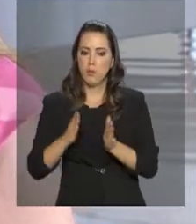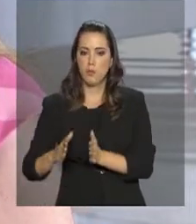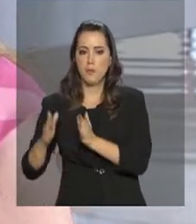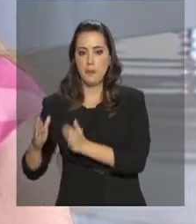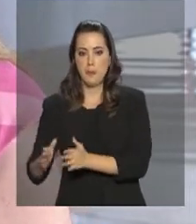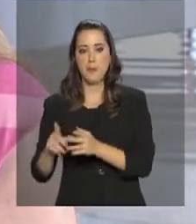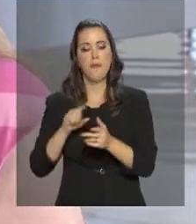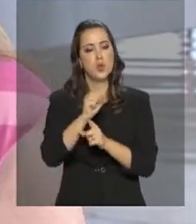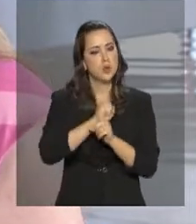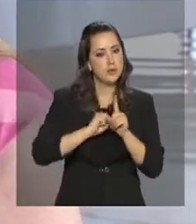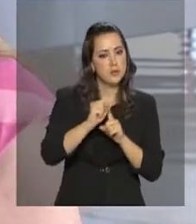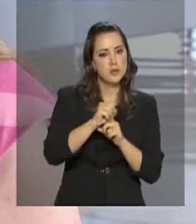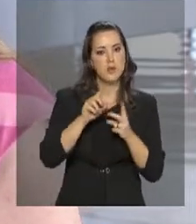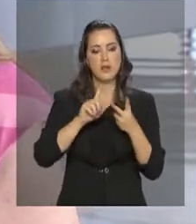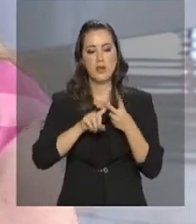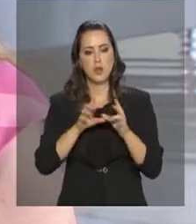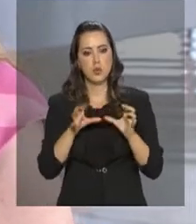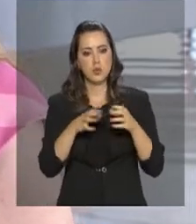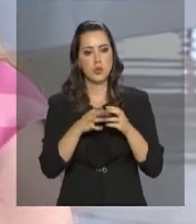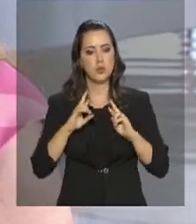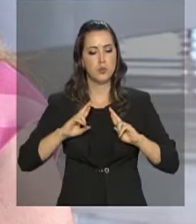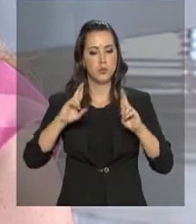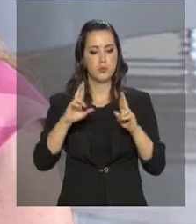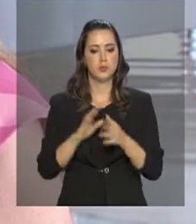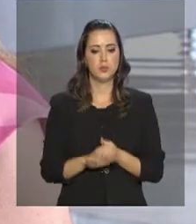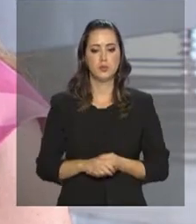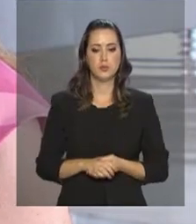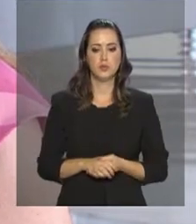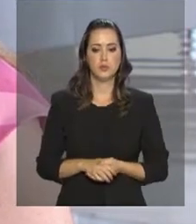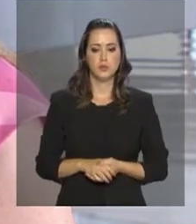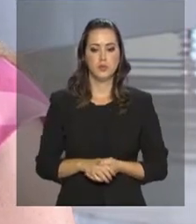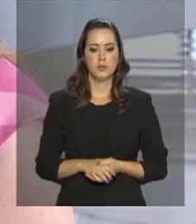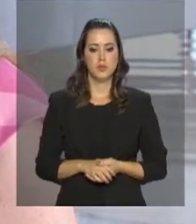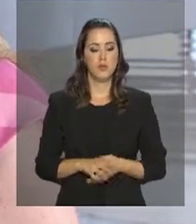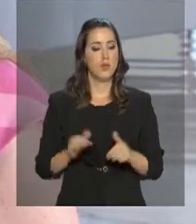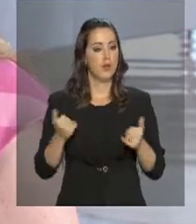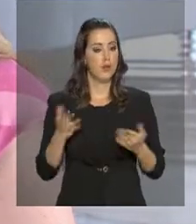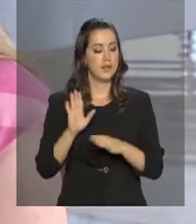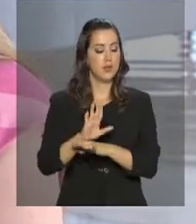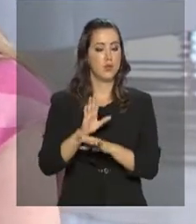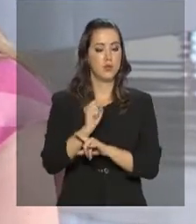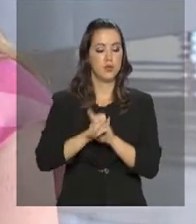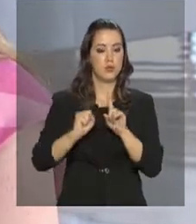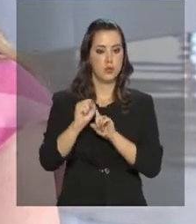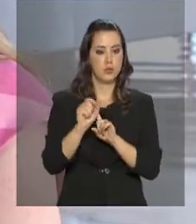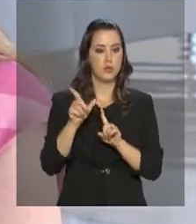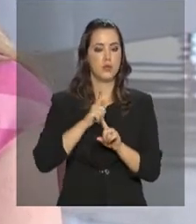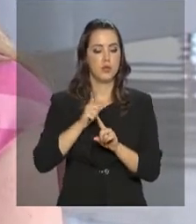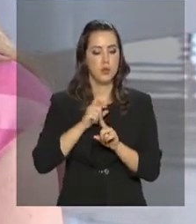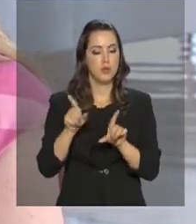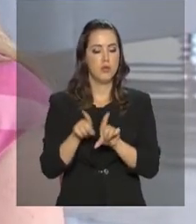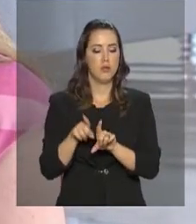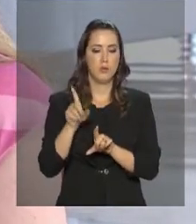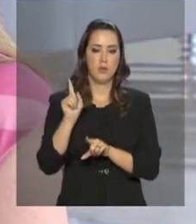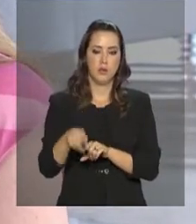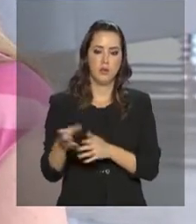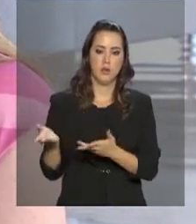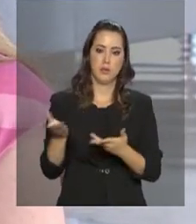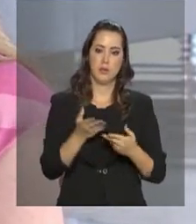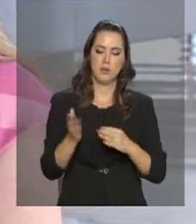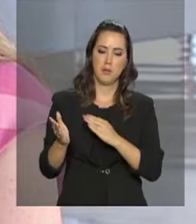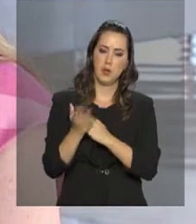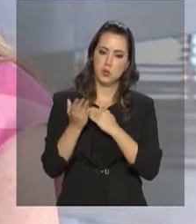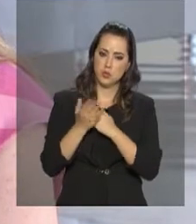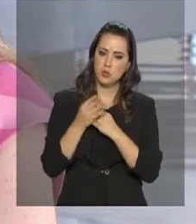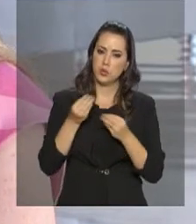e entidades religiosas que participam do acolhimento. Bom, além dessa assistência social toda, eles também recebem